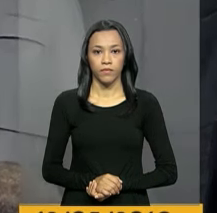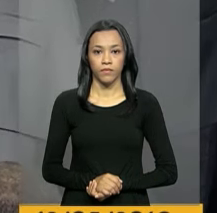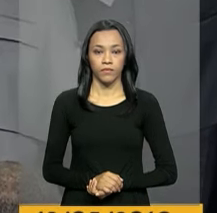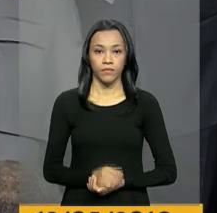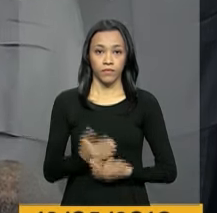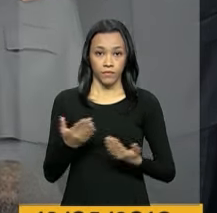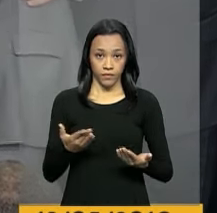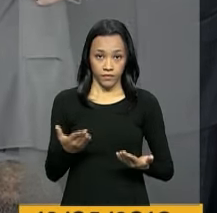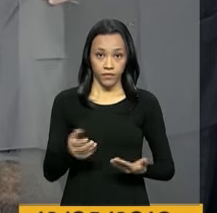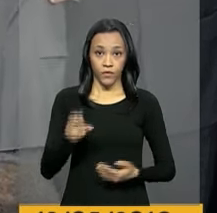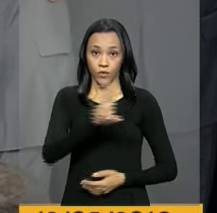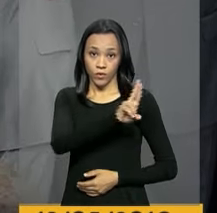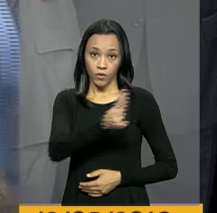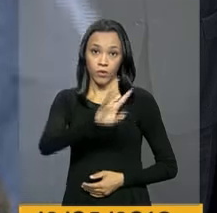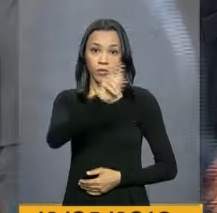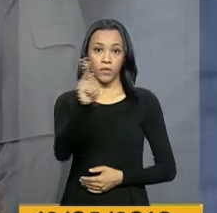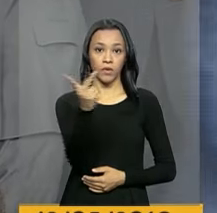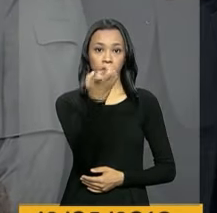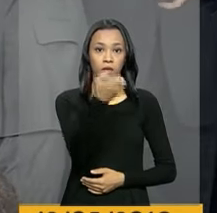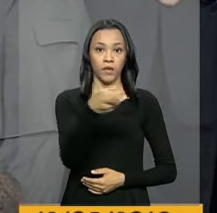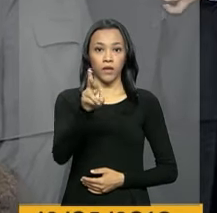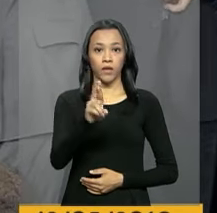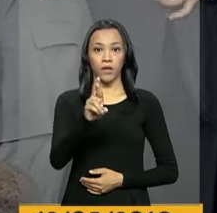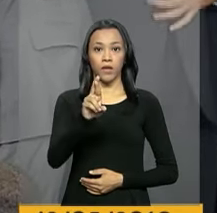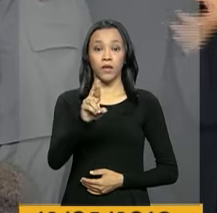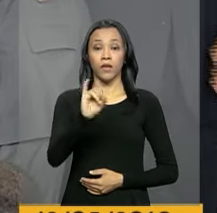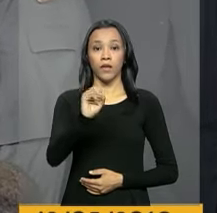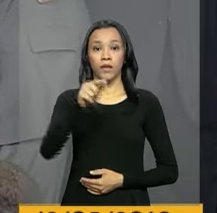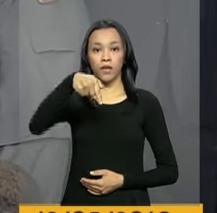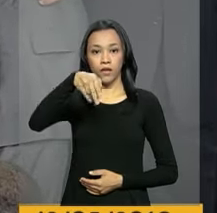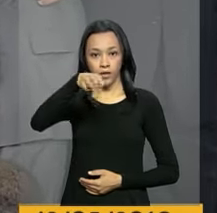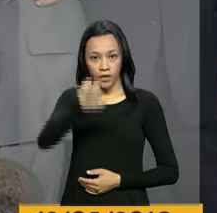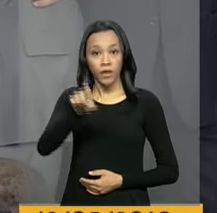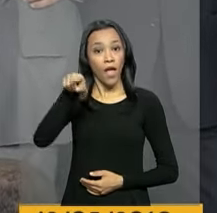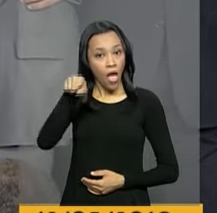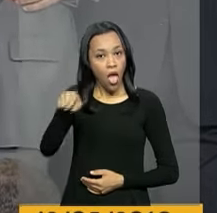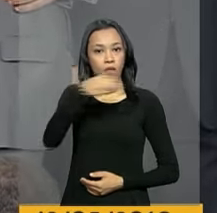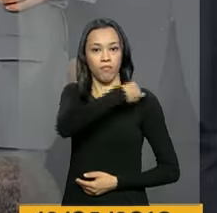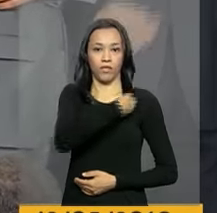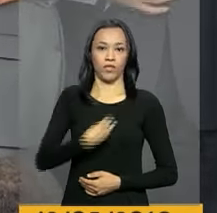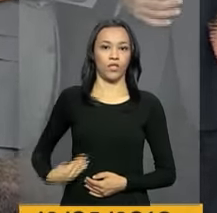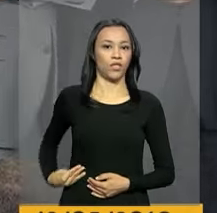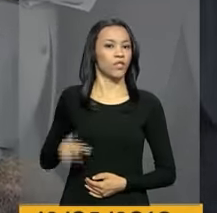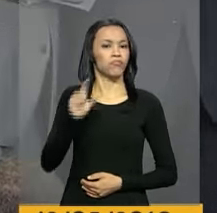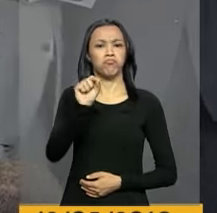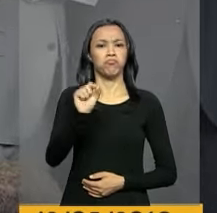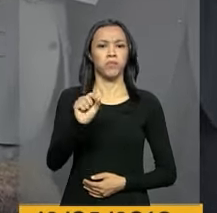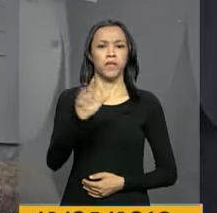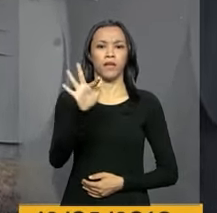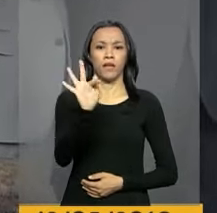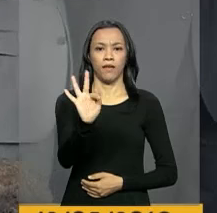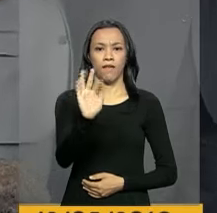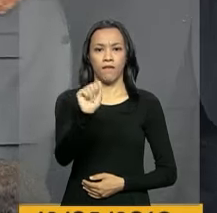Senhor Henrique de Campos Meirelles, ministro de Estado da Fazenda.